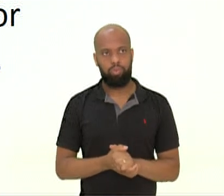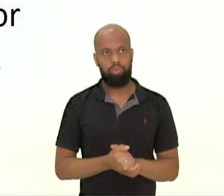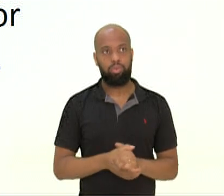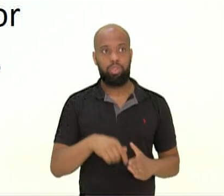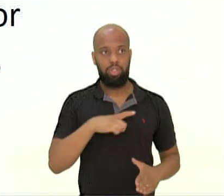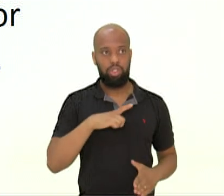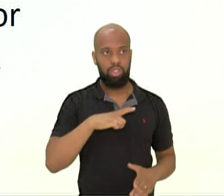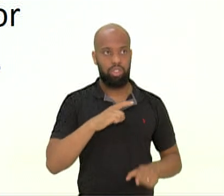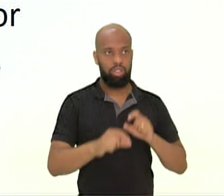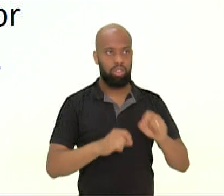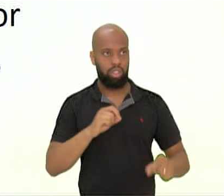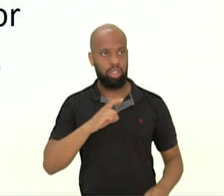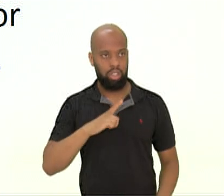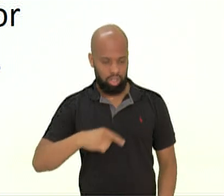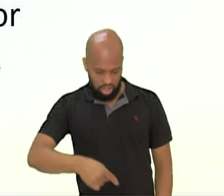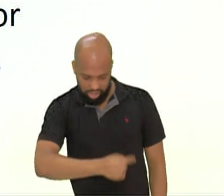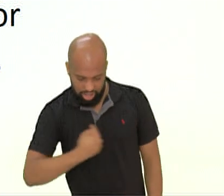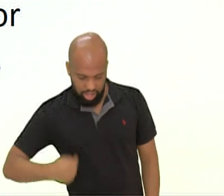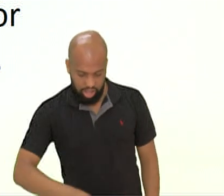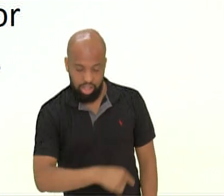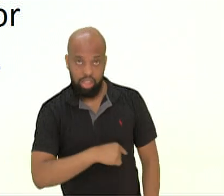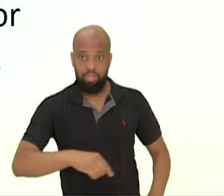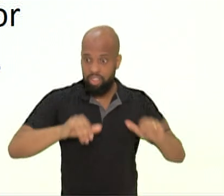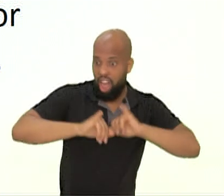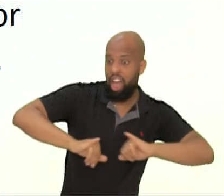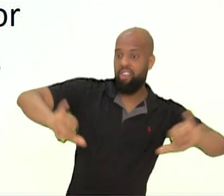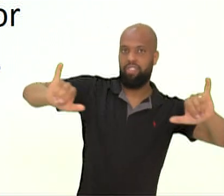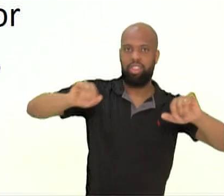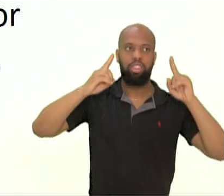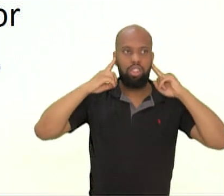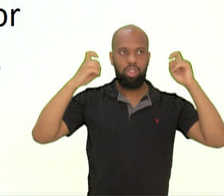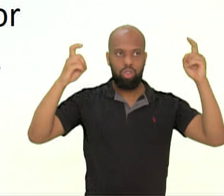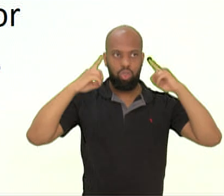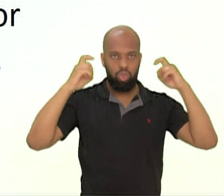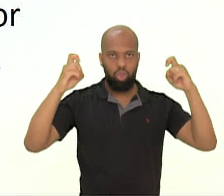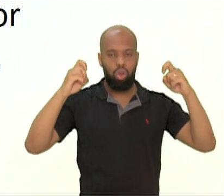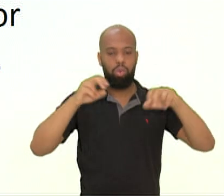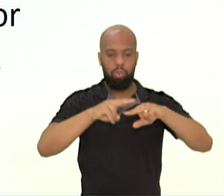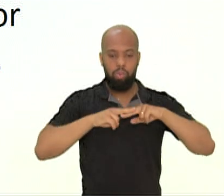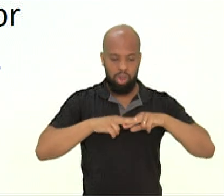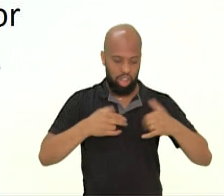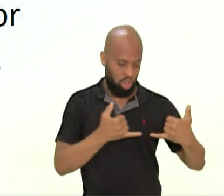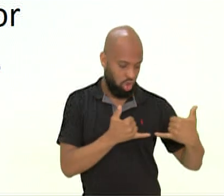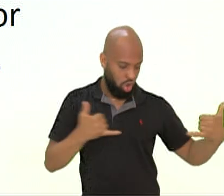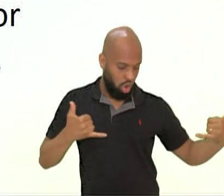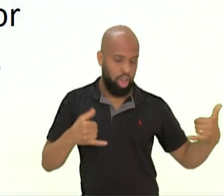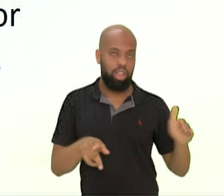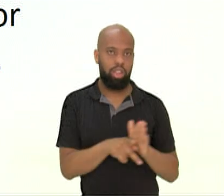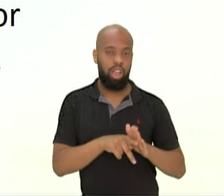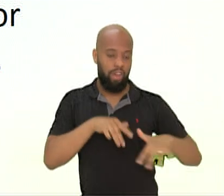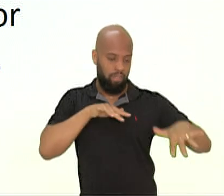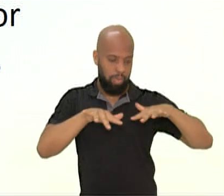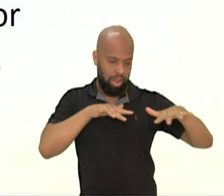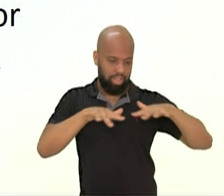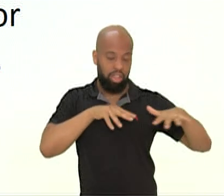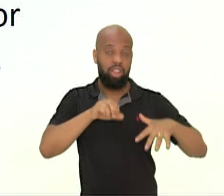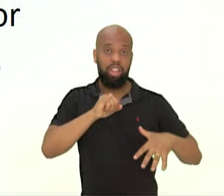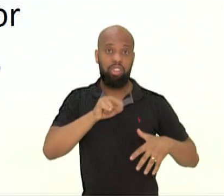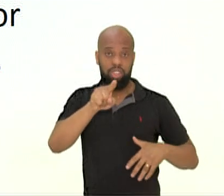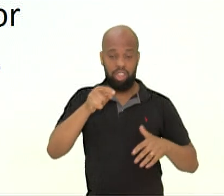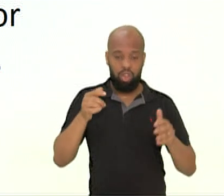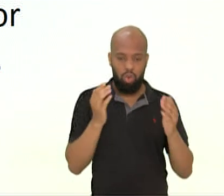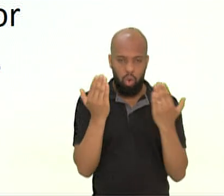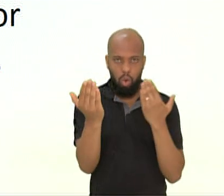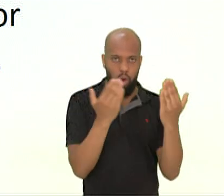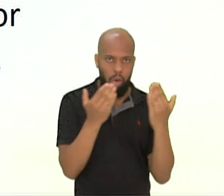tampo grande que amplifica o som produzido pelas cordas por intermédio de suas vibrações. Ao comparar a ideia de um cavaquinho